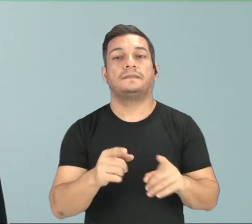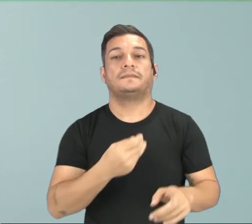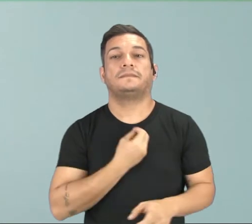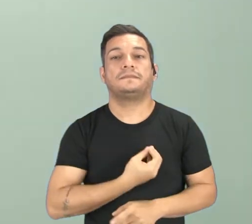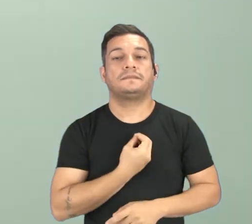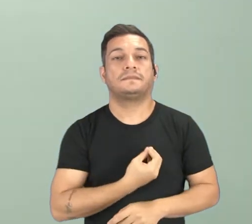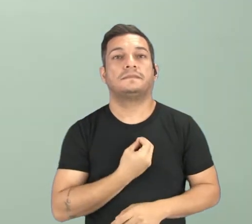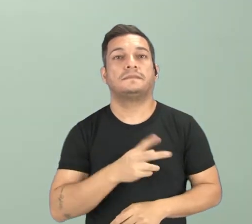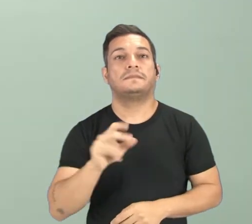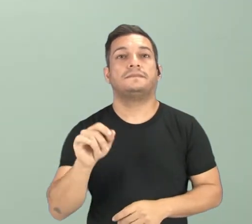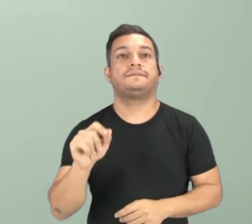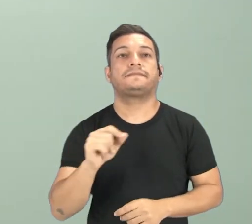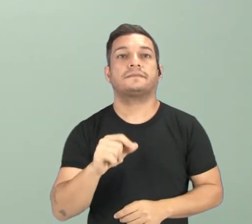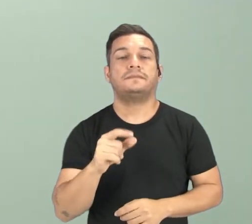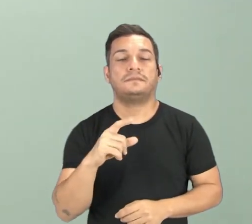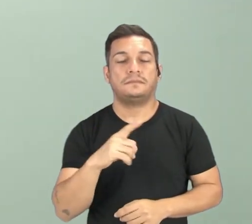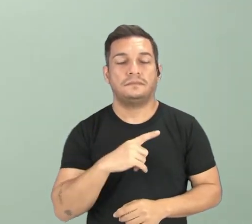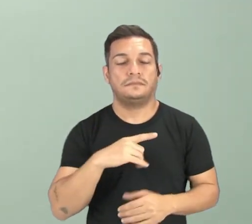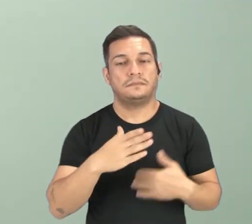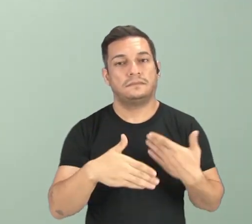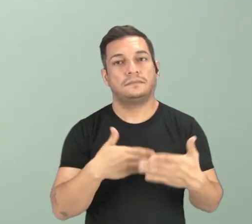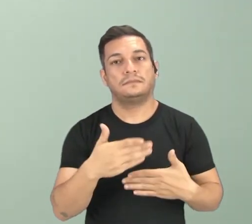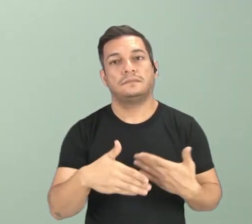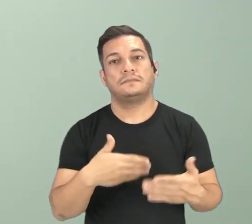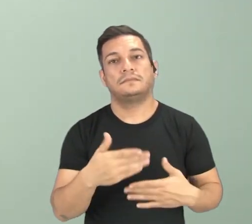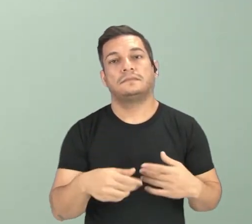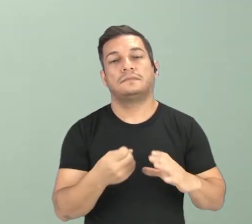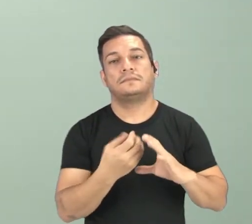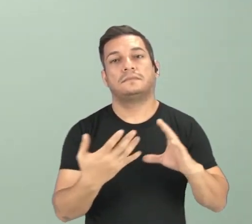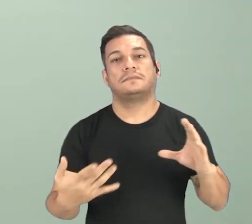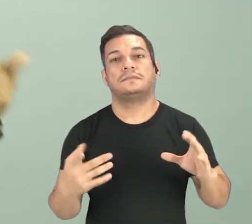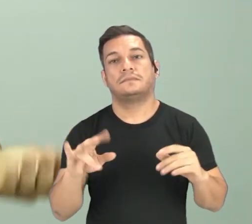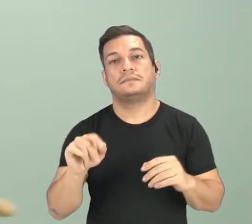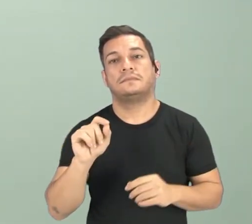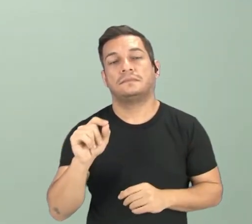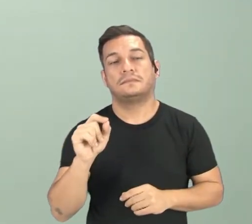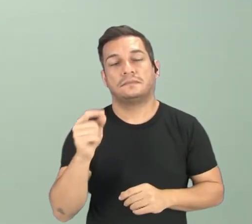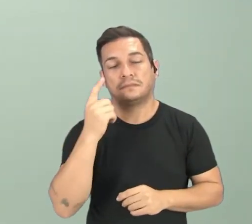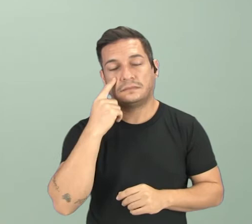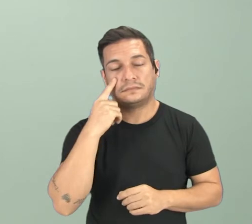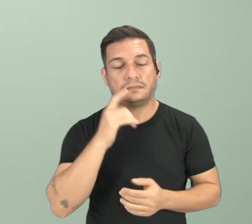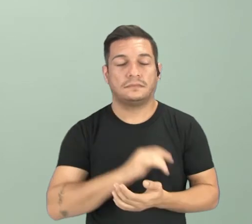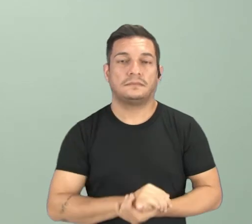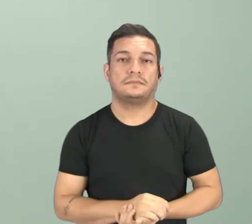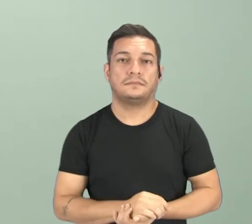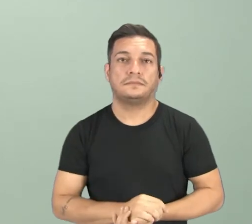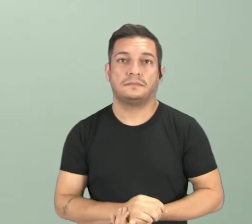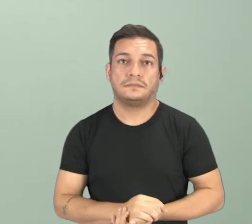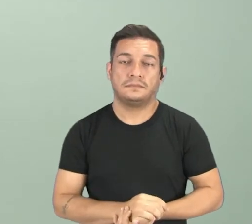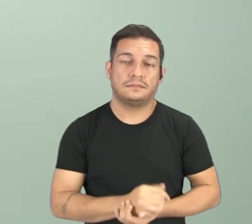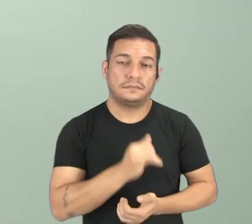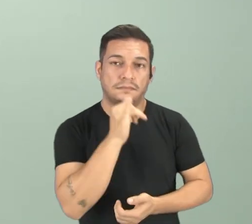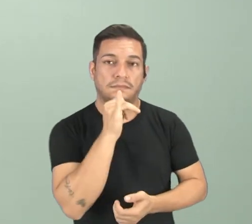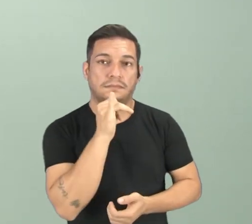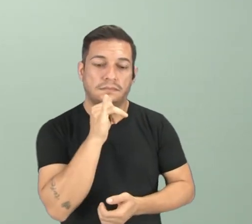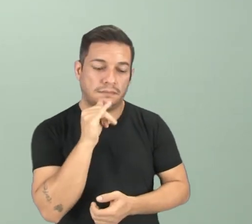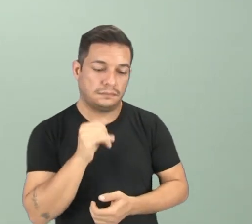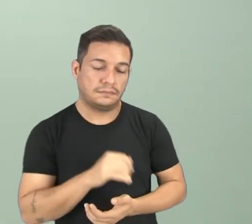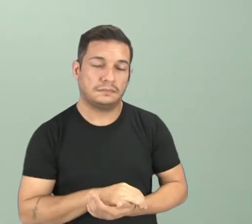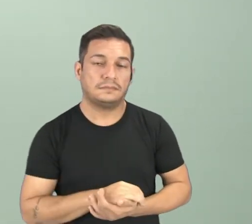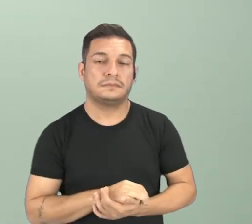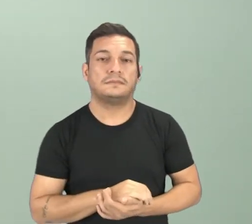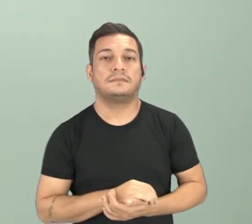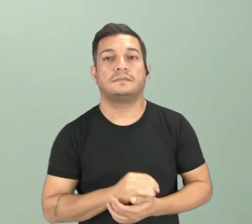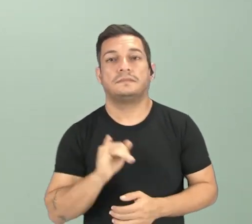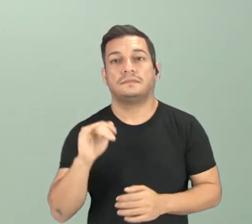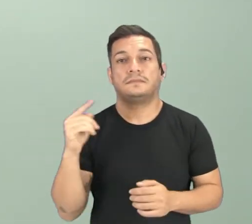presença dele vai se acumulando ao longo das características e vai sendo expresso mais ou não. Por exemplo, se fosse considerar isso